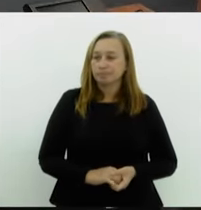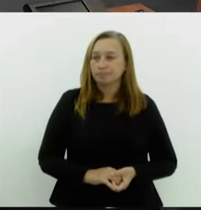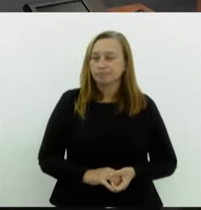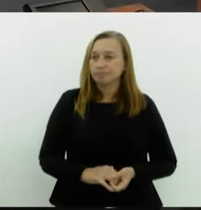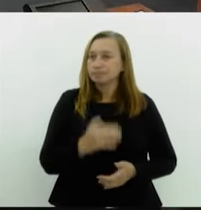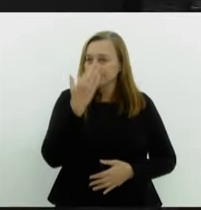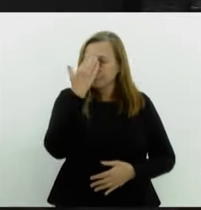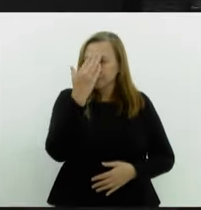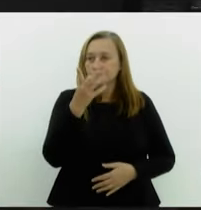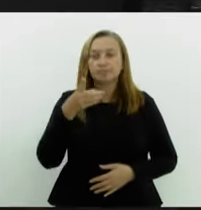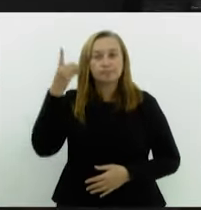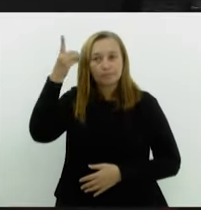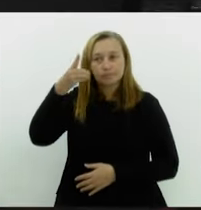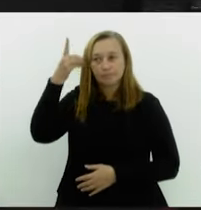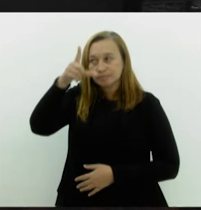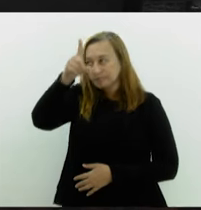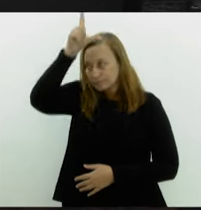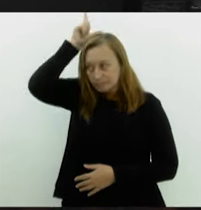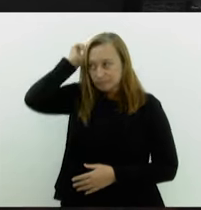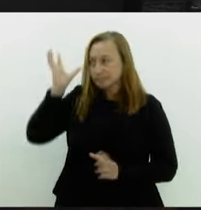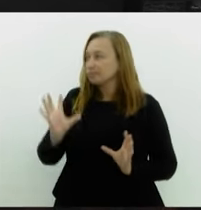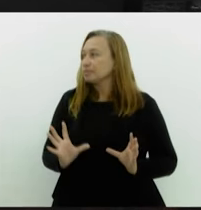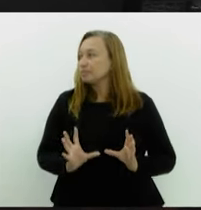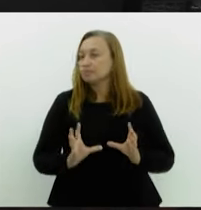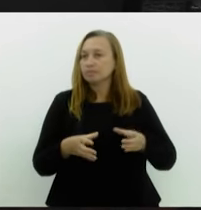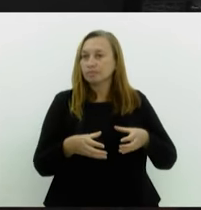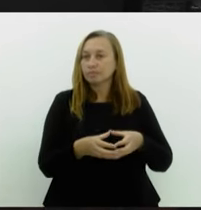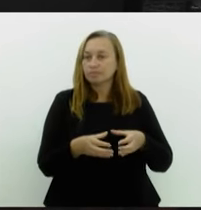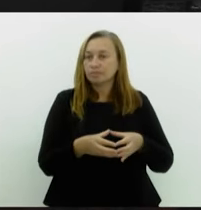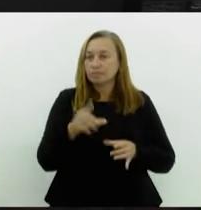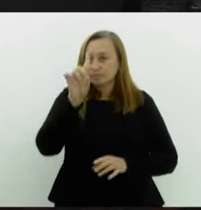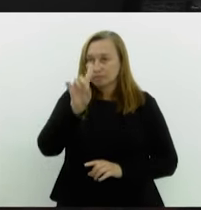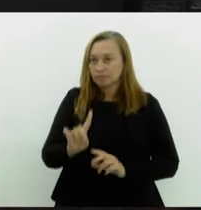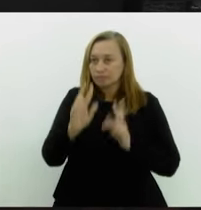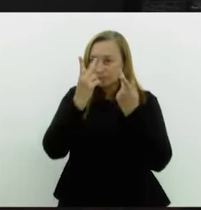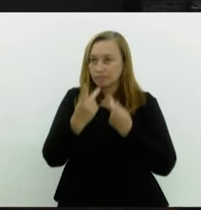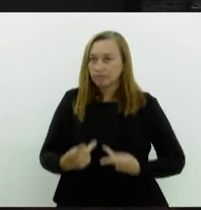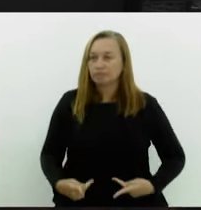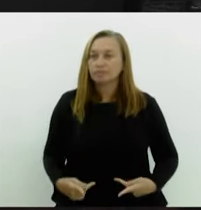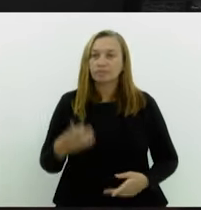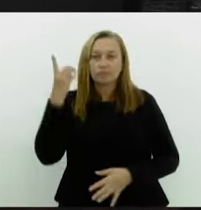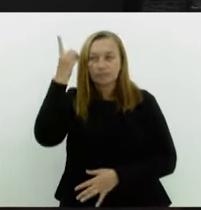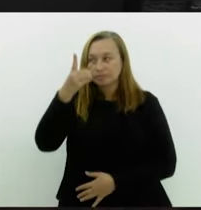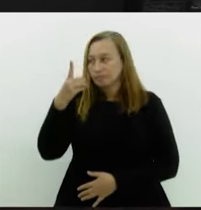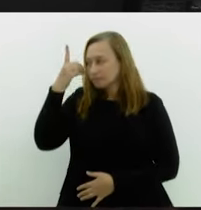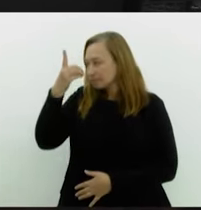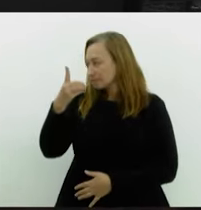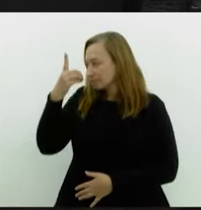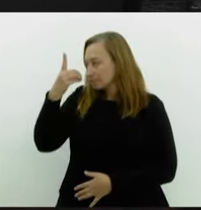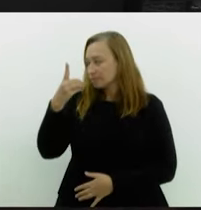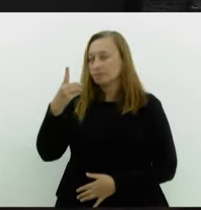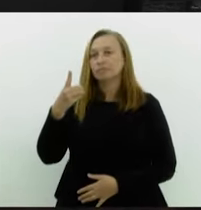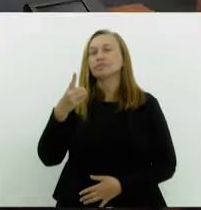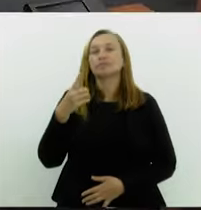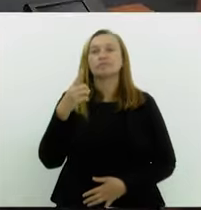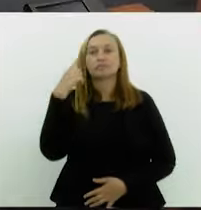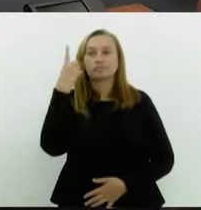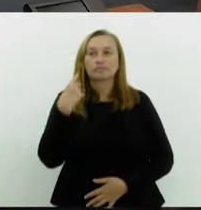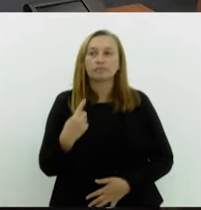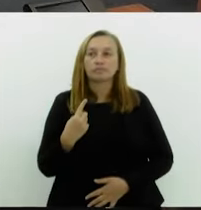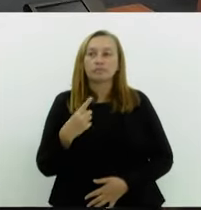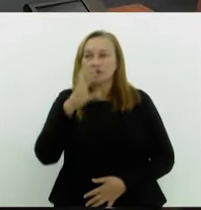Obrigado, deputado Luiz Paulo. Pela Comissão de Defesa dos Direitos Humanos, deputada Dani Monteiro, por favor. Senhor presidente, no